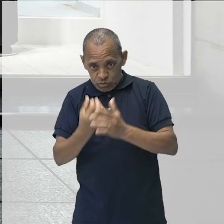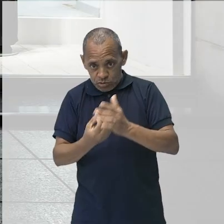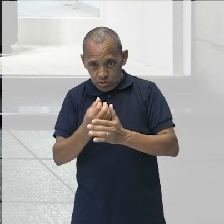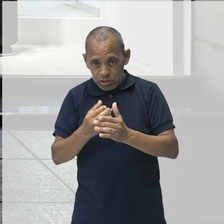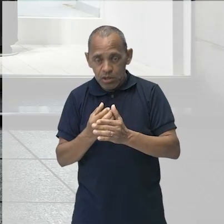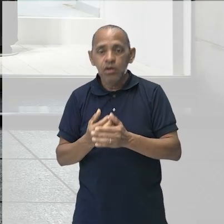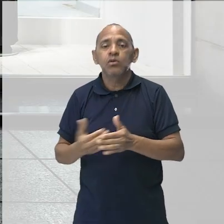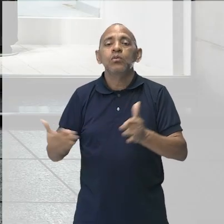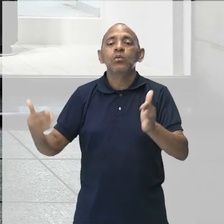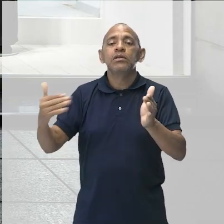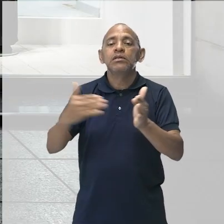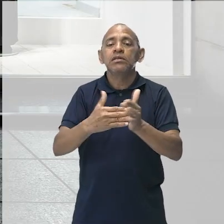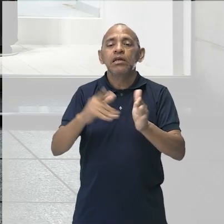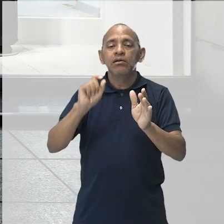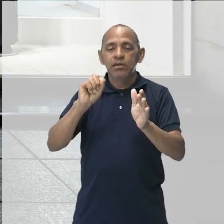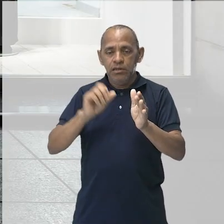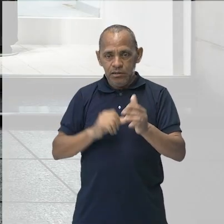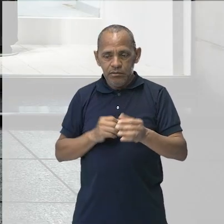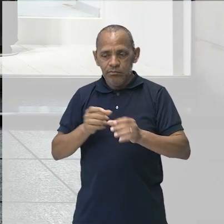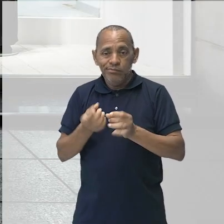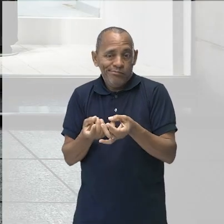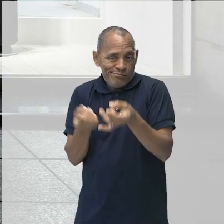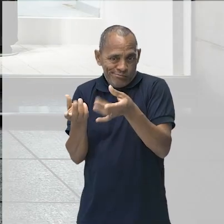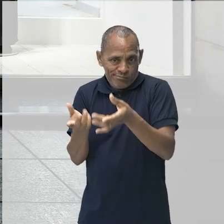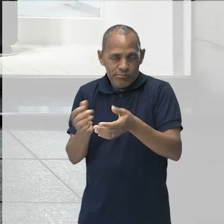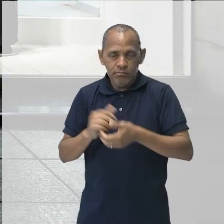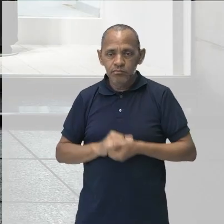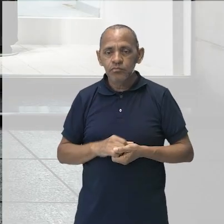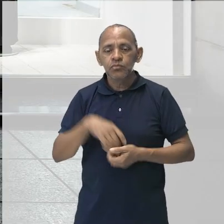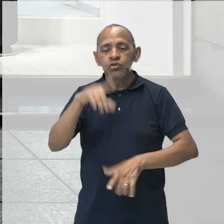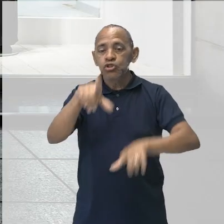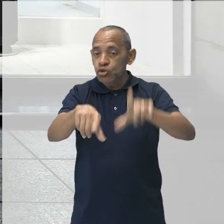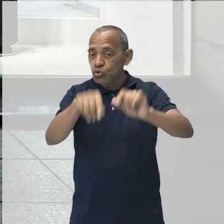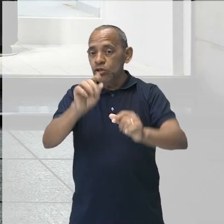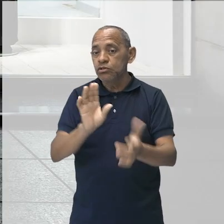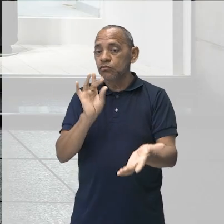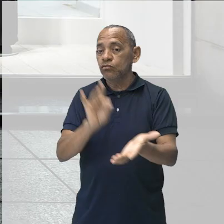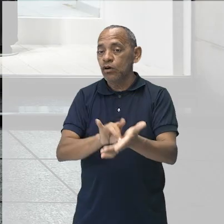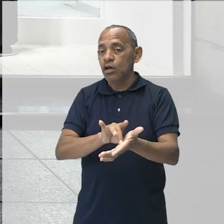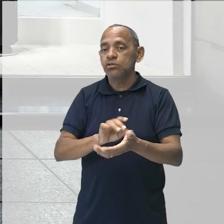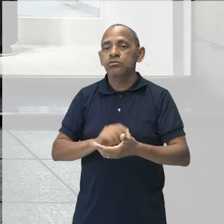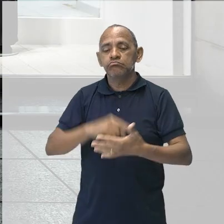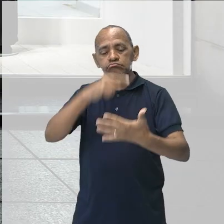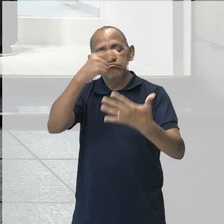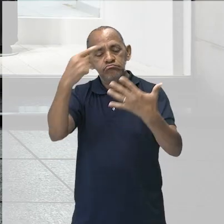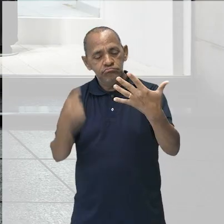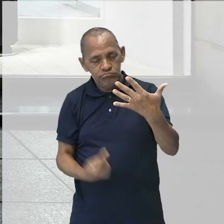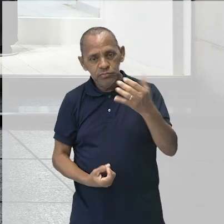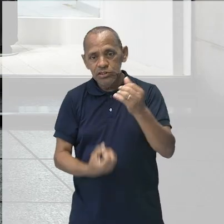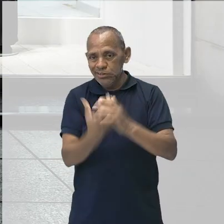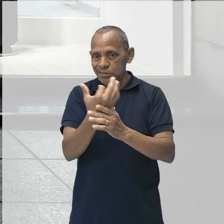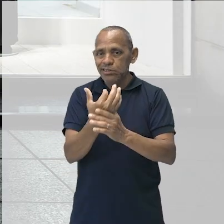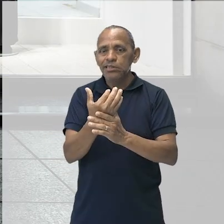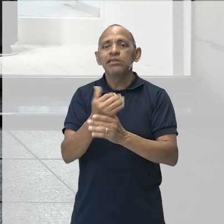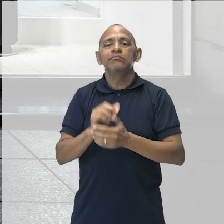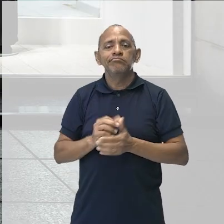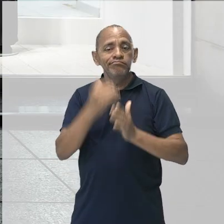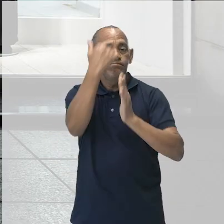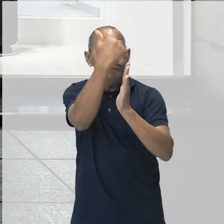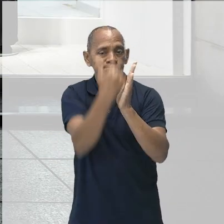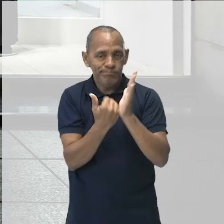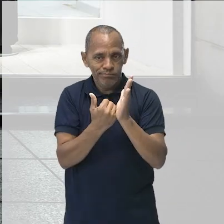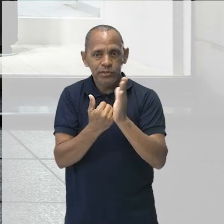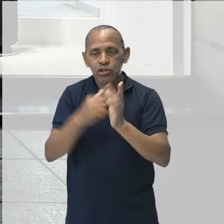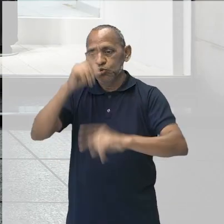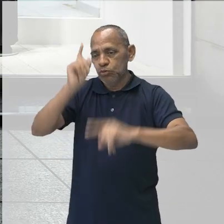sua produção até o descarte, e escolher opções que gerem